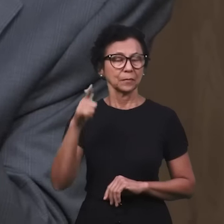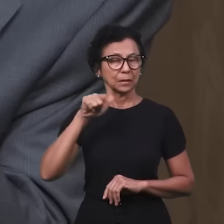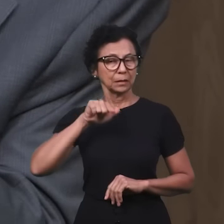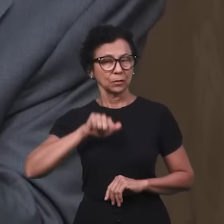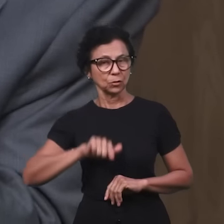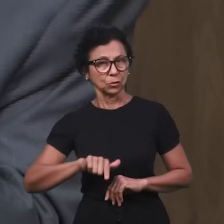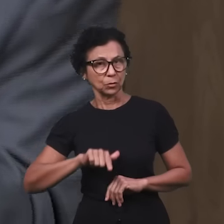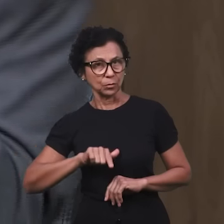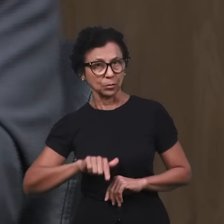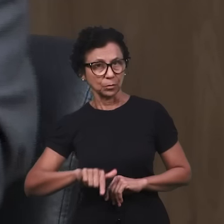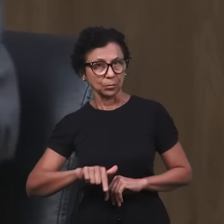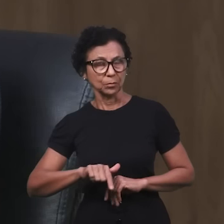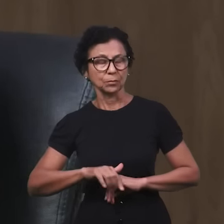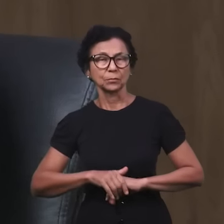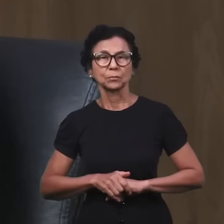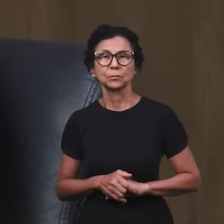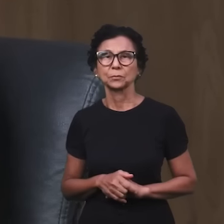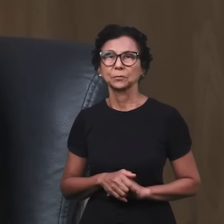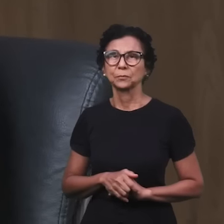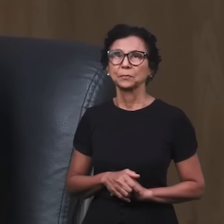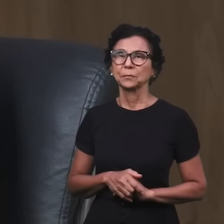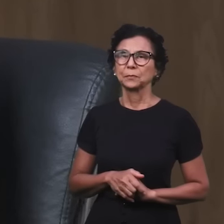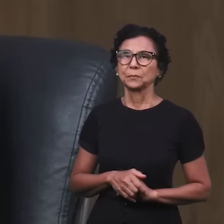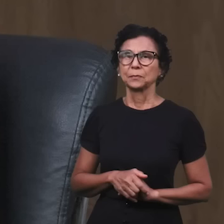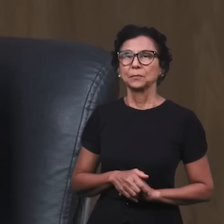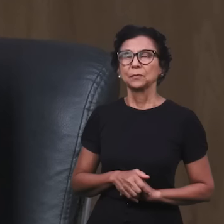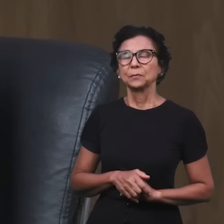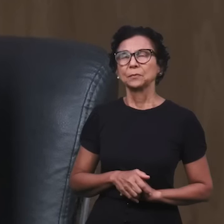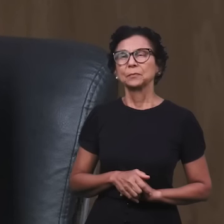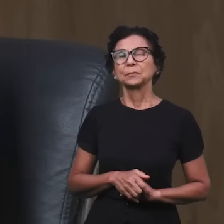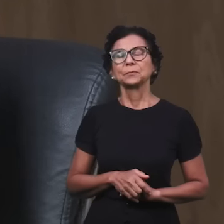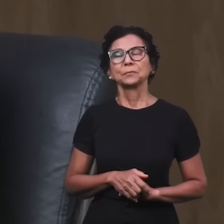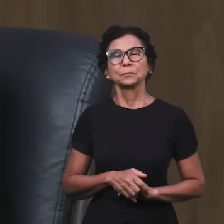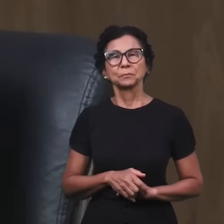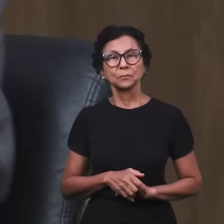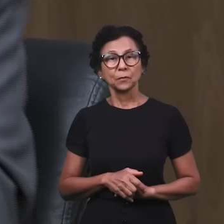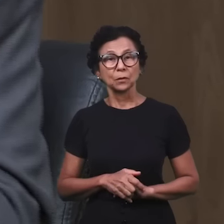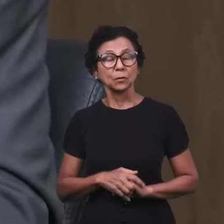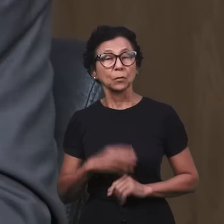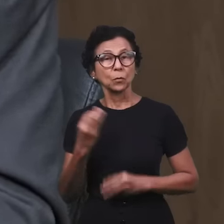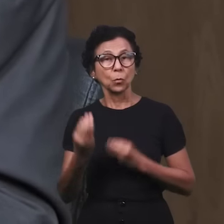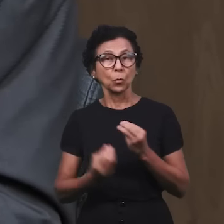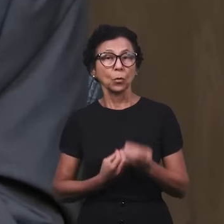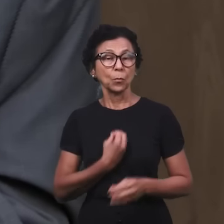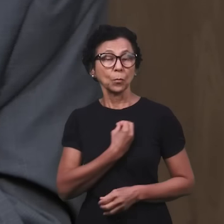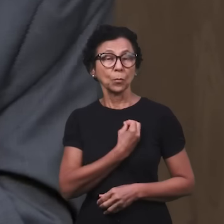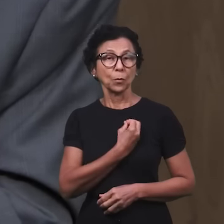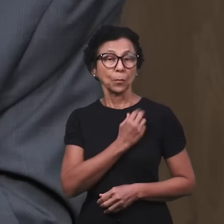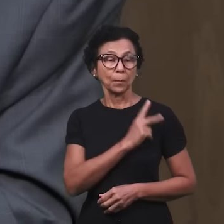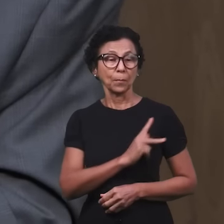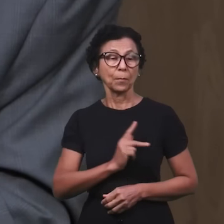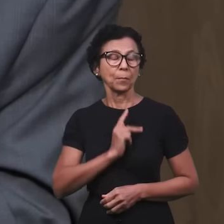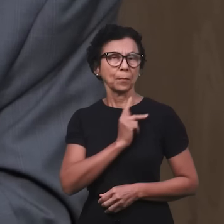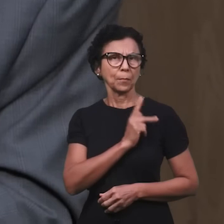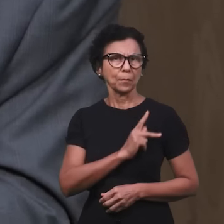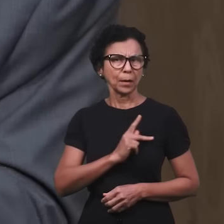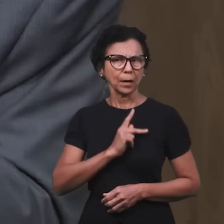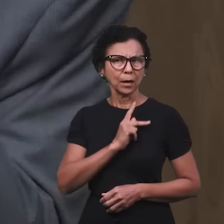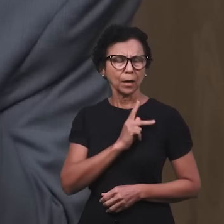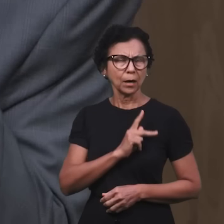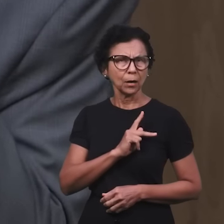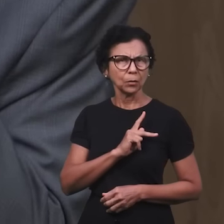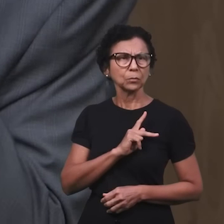a maneira como Paulo pega o Velho Testamento e vai além da letra. Vai além da letra. Entendeu? Assim. Quer dizer, então,